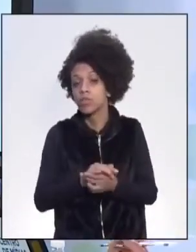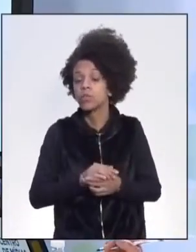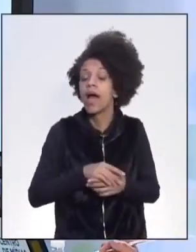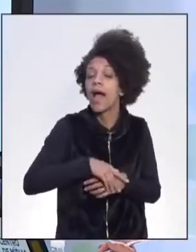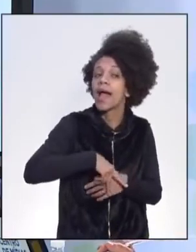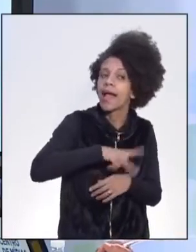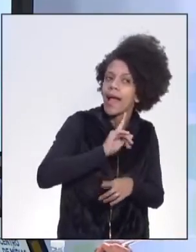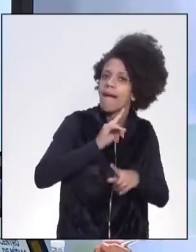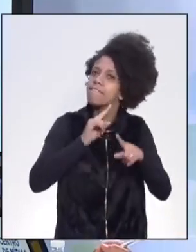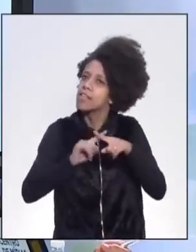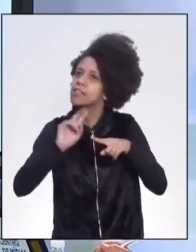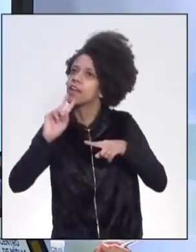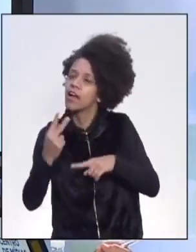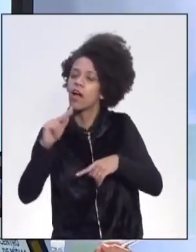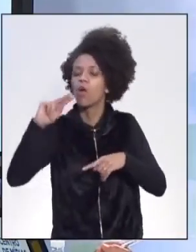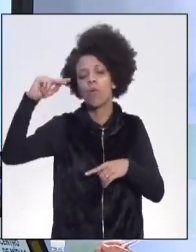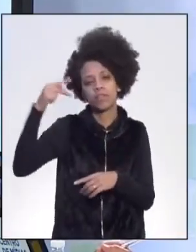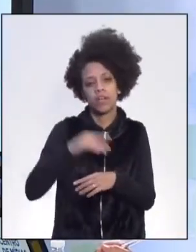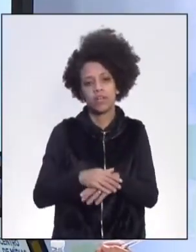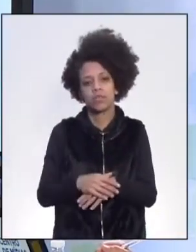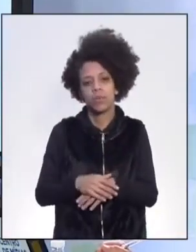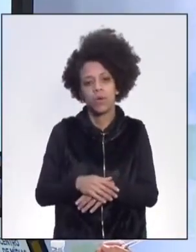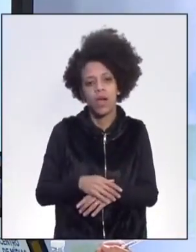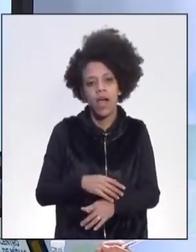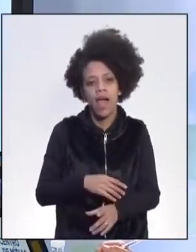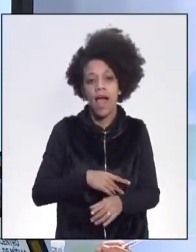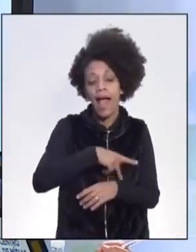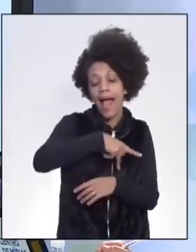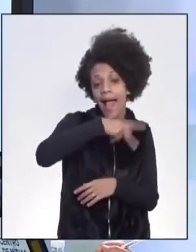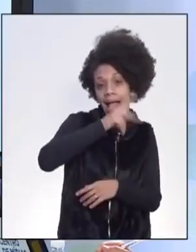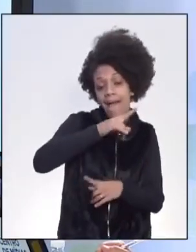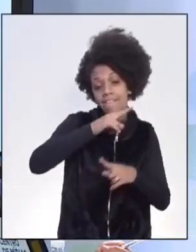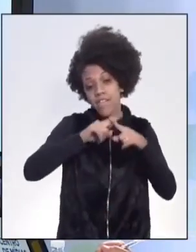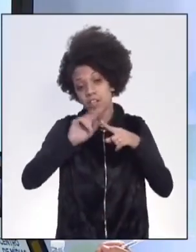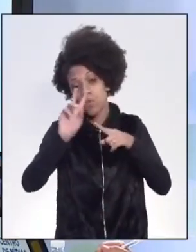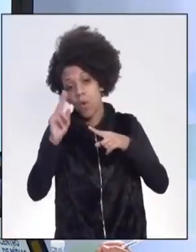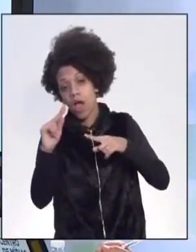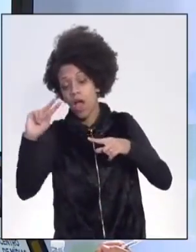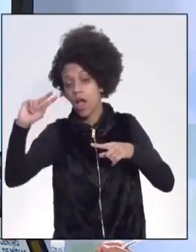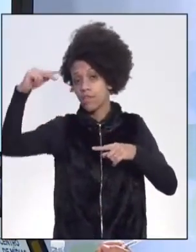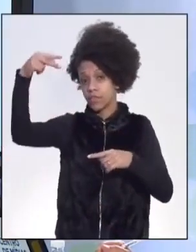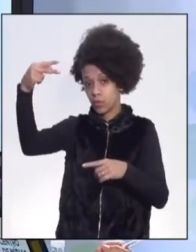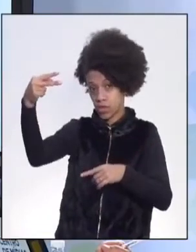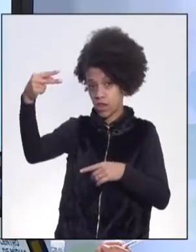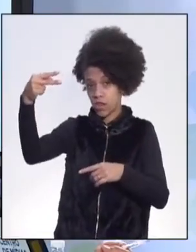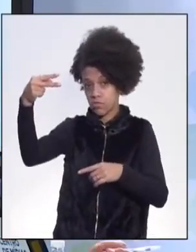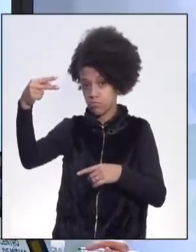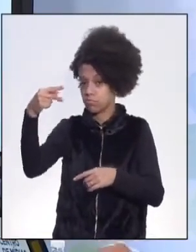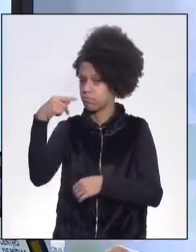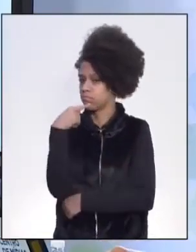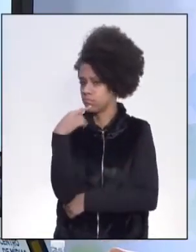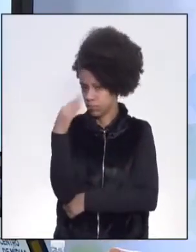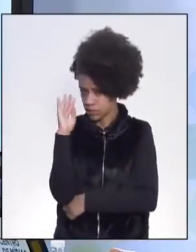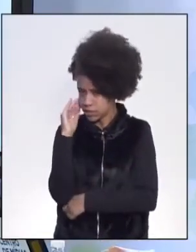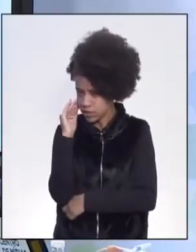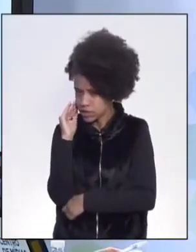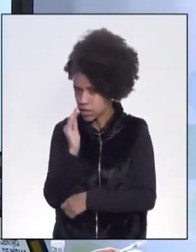o h ao quadrado. Vem daqui, ó, k vezes o valor do h elevado ao quadrado. Será que você